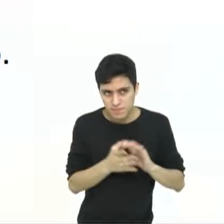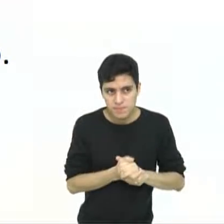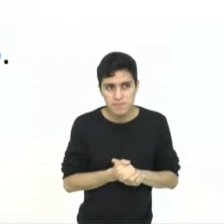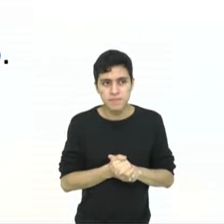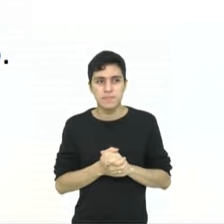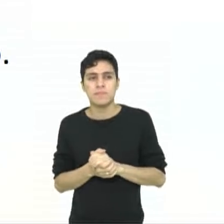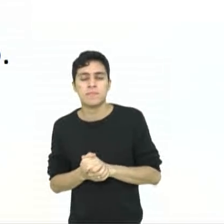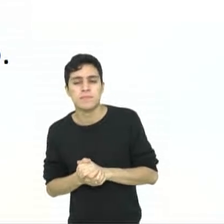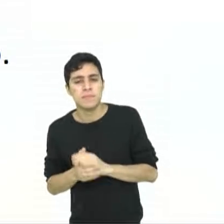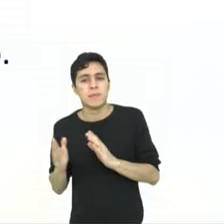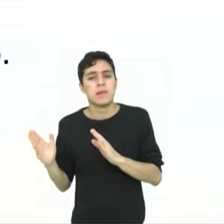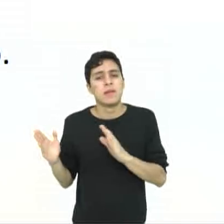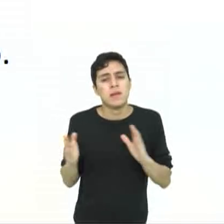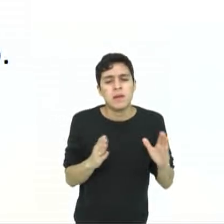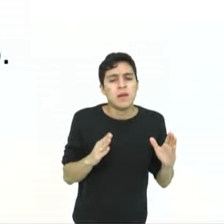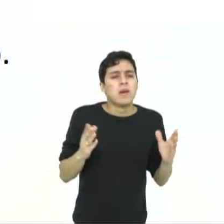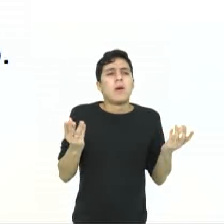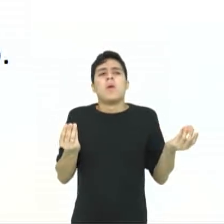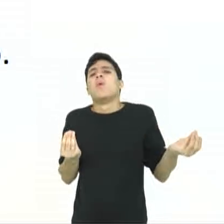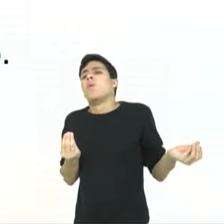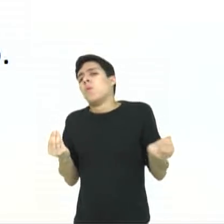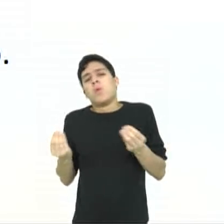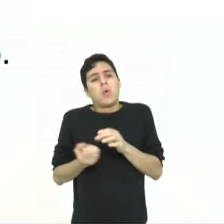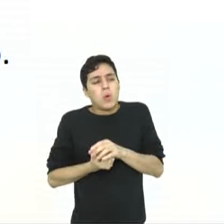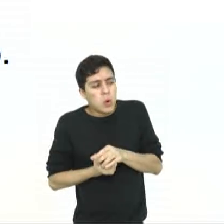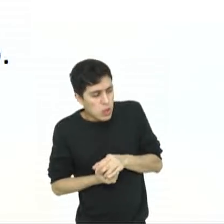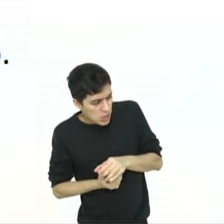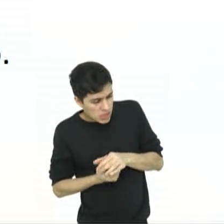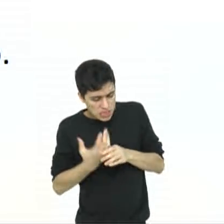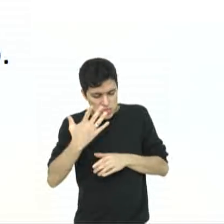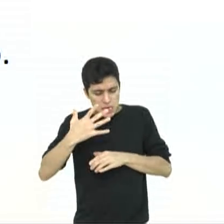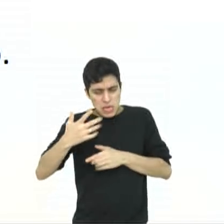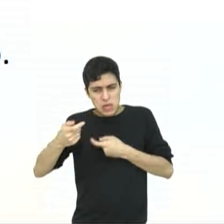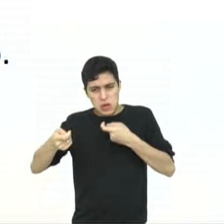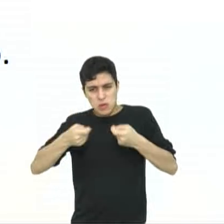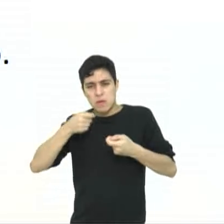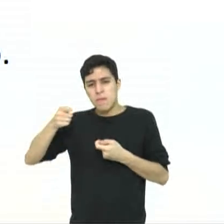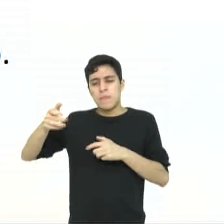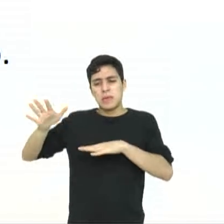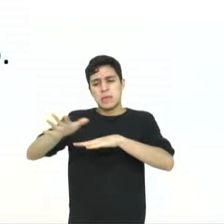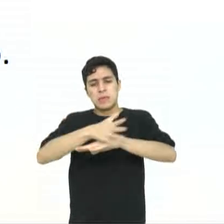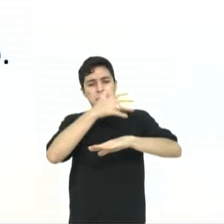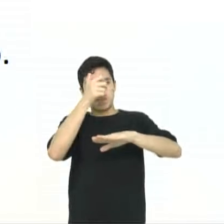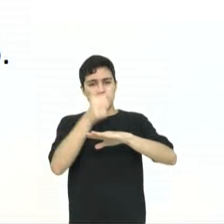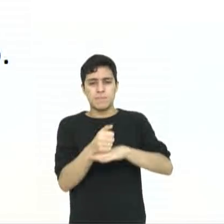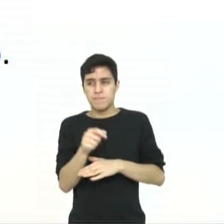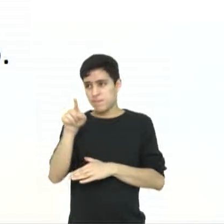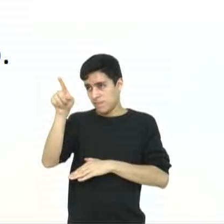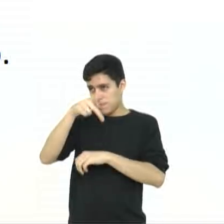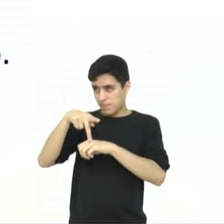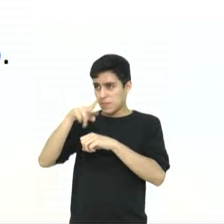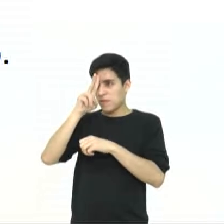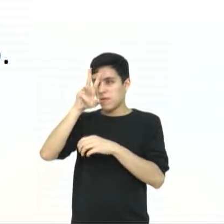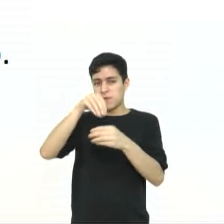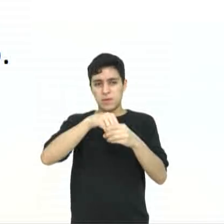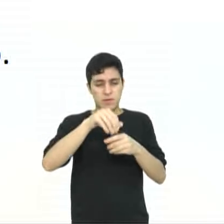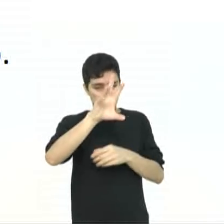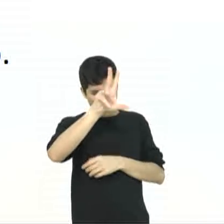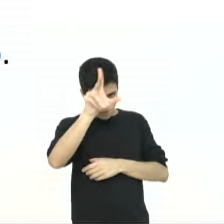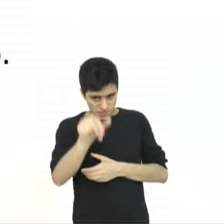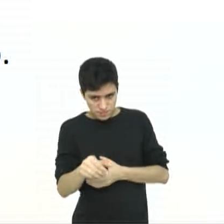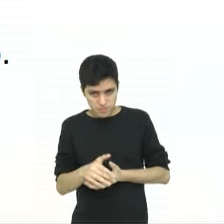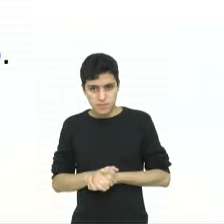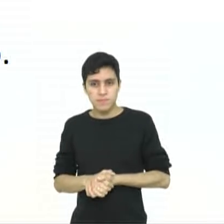zona de influência, portanto, nascia, como que surgia um domínio colonial dessas potências na África? Ela nascia